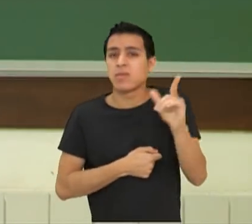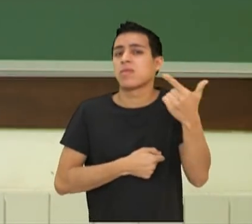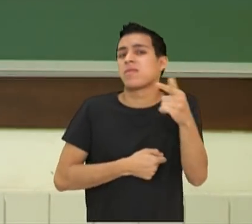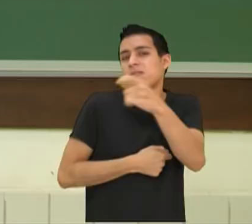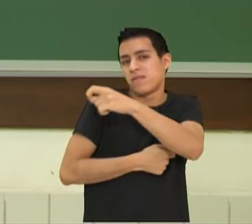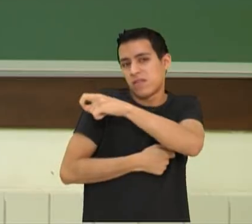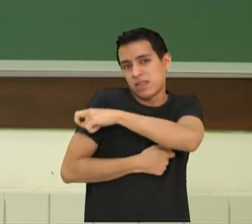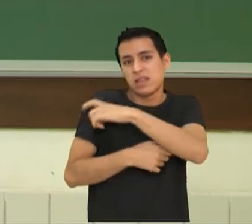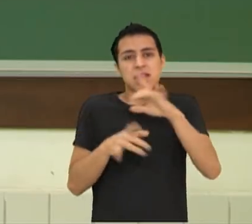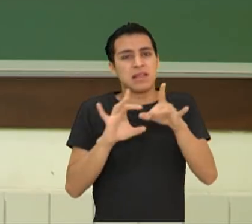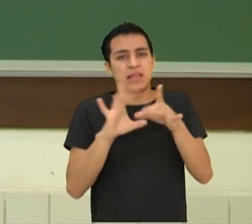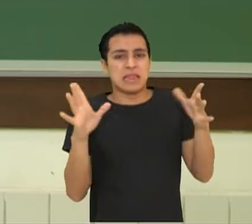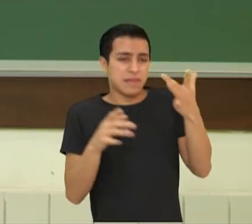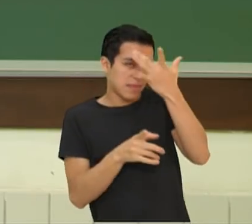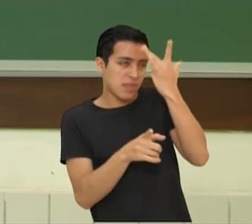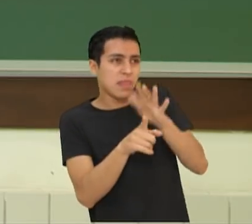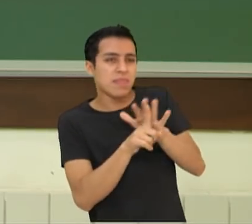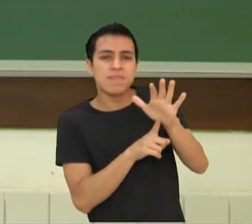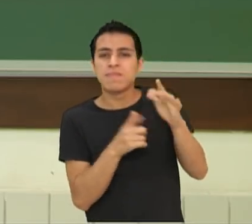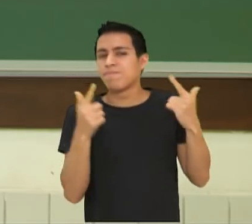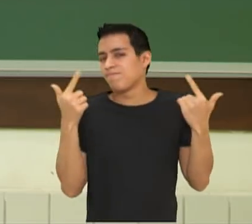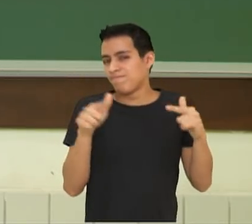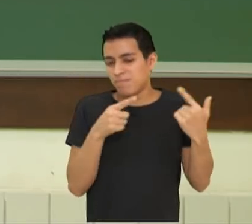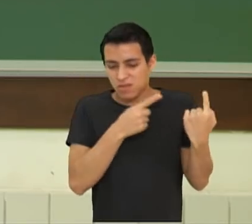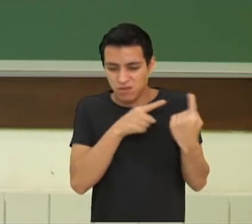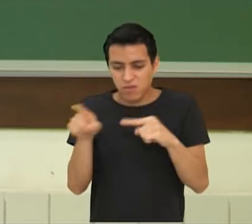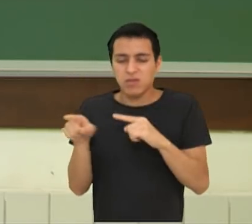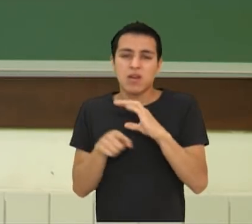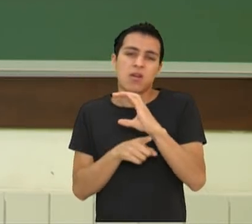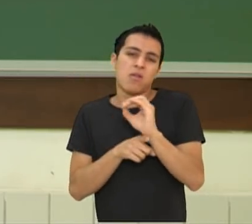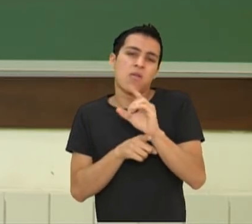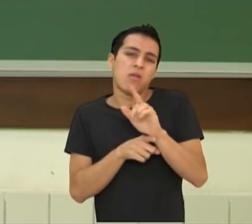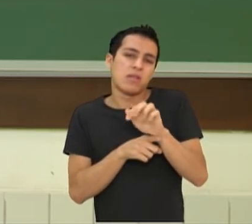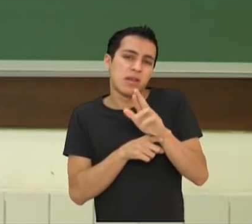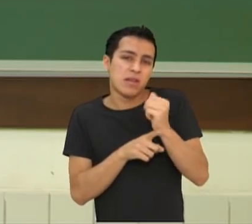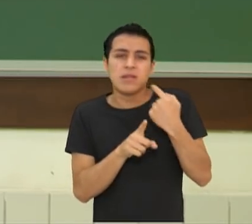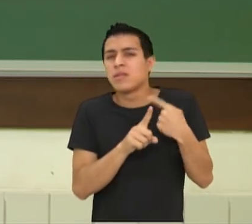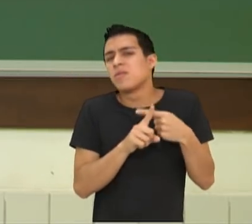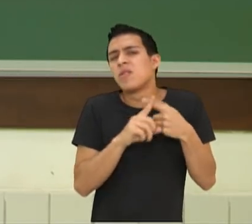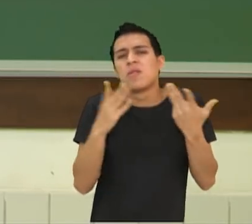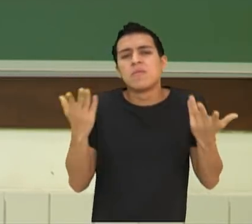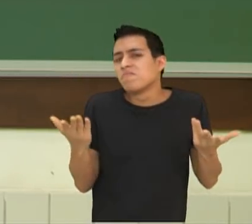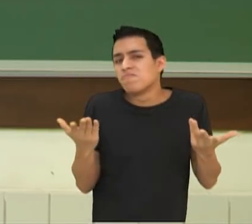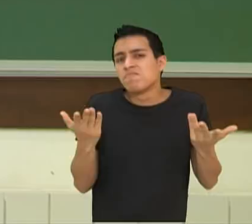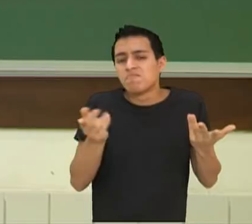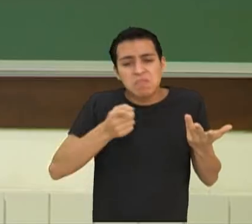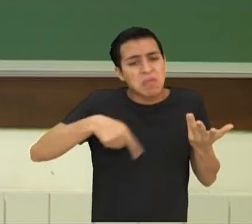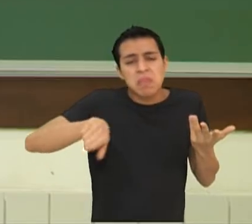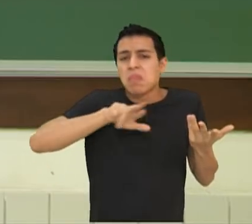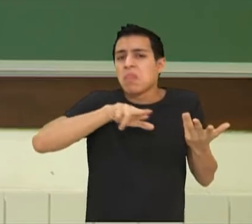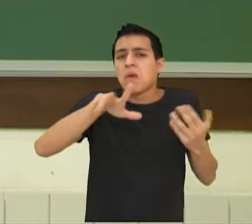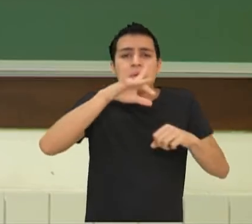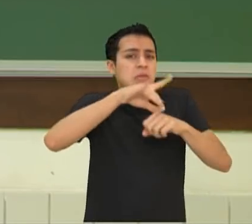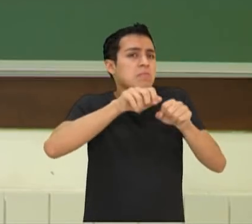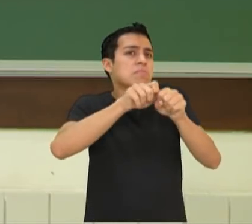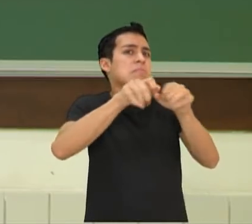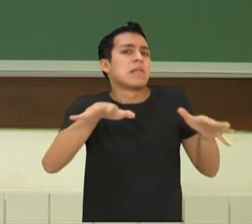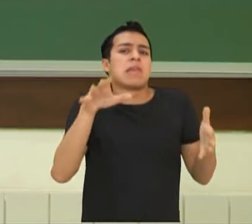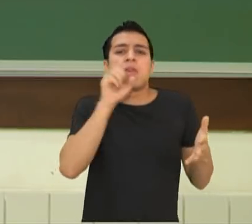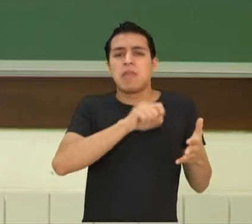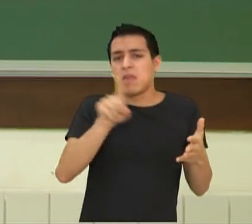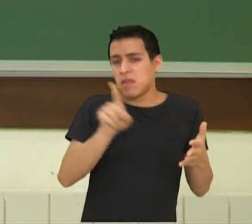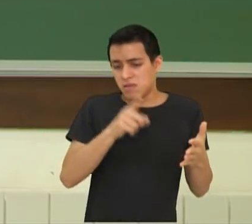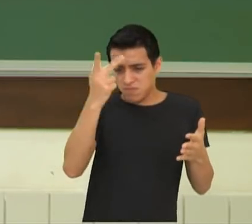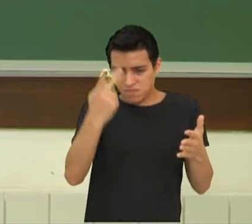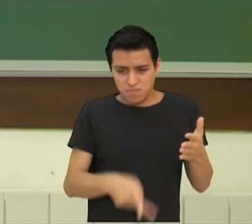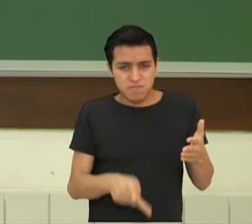vacina disponível para as pessoas contra a cólera. Por quê? Porque não é uma doença que se espalhe rapidamente